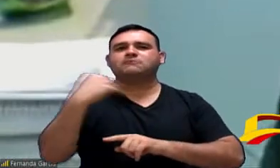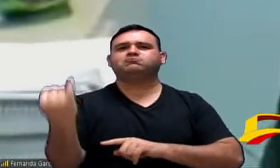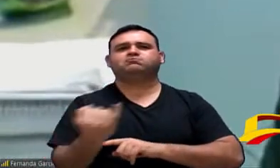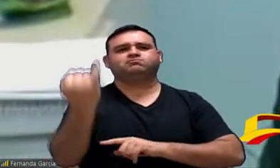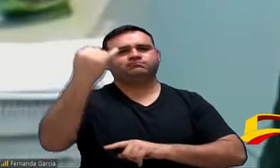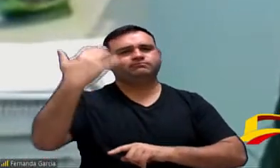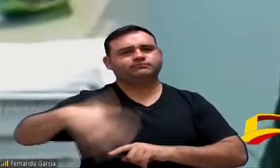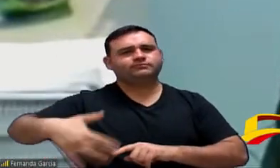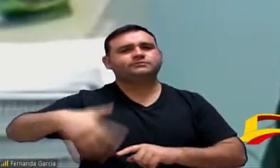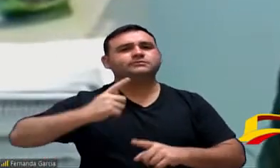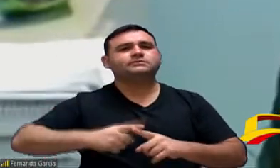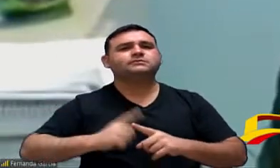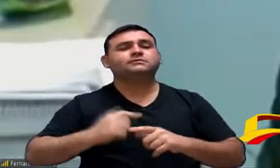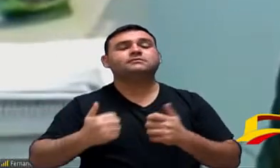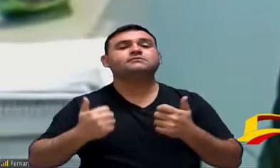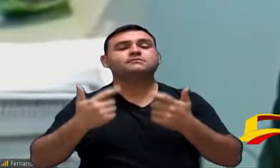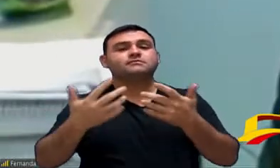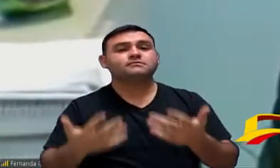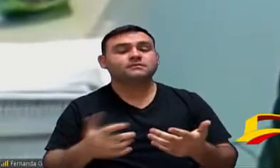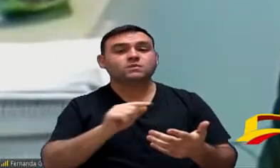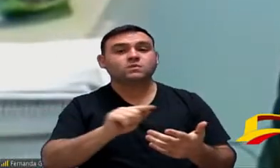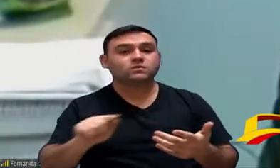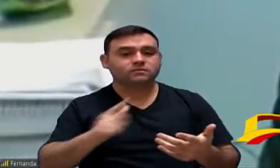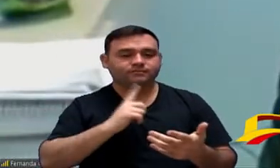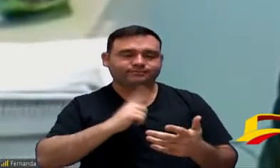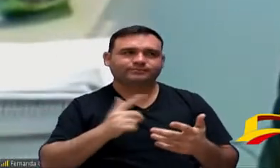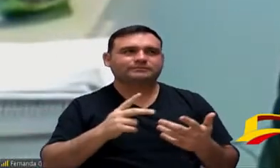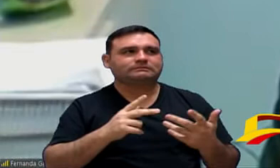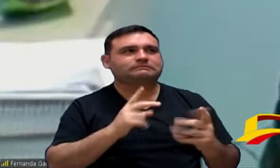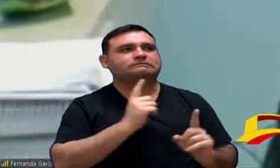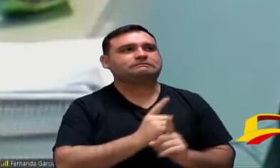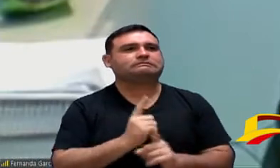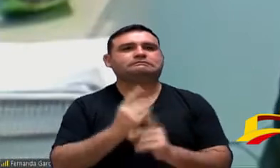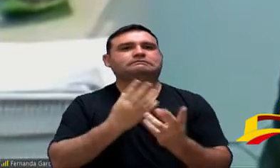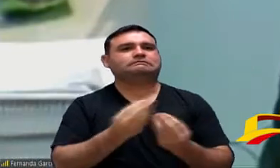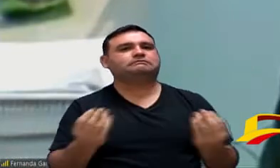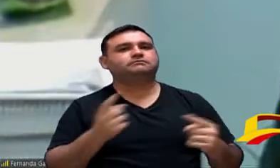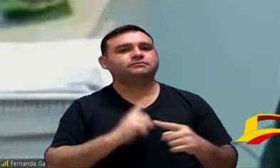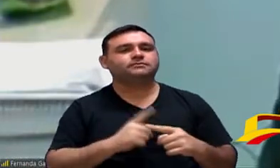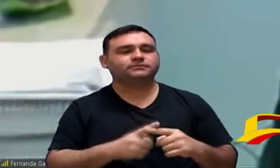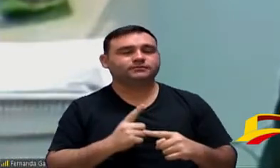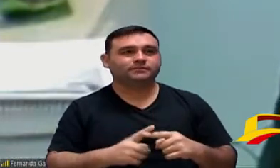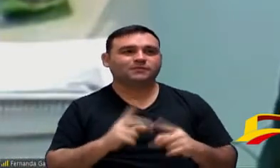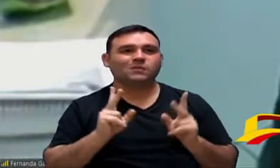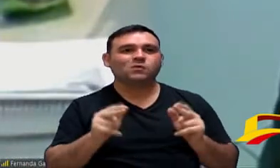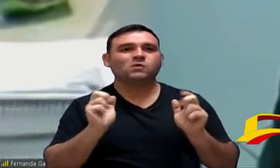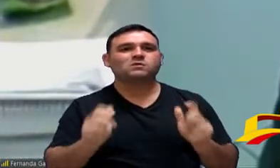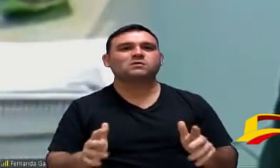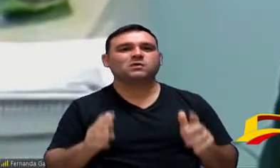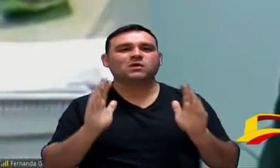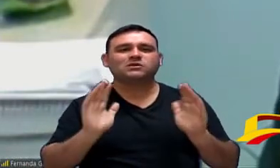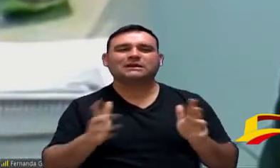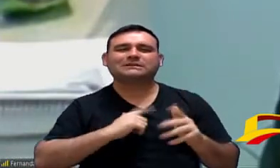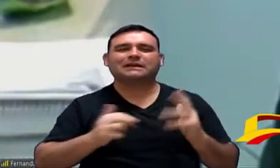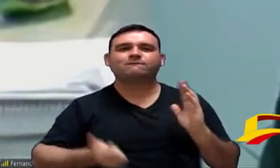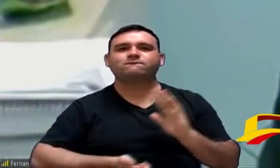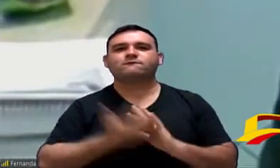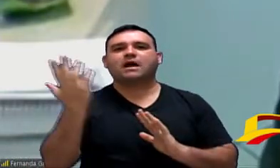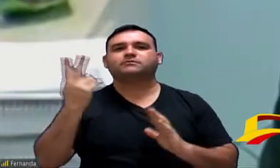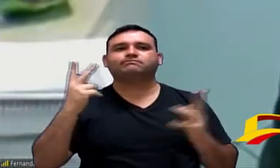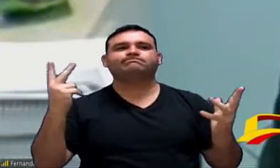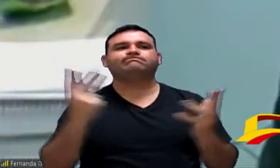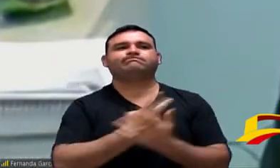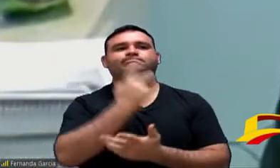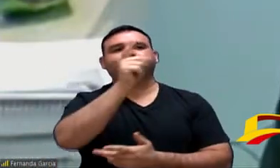importante porque ela traz aí um pouco do que tem acontecido, né? Porque, como foi falado, nós temos vários casos